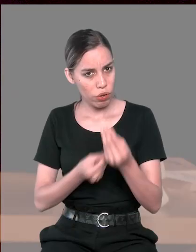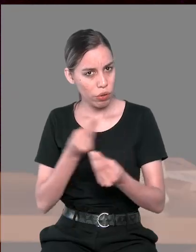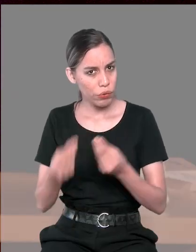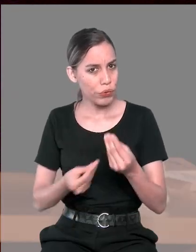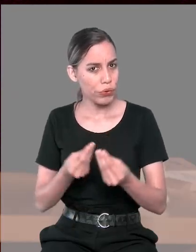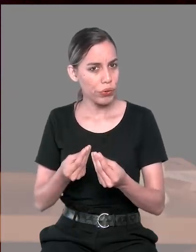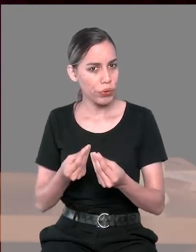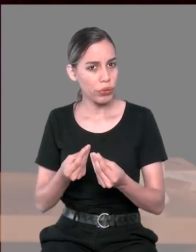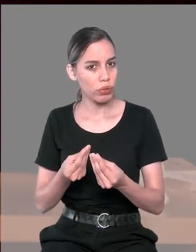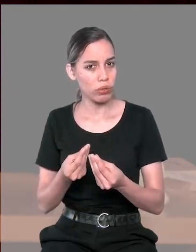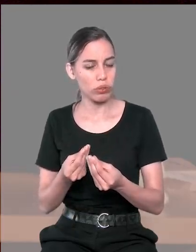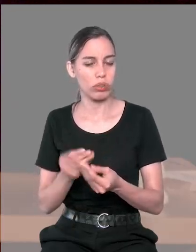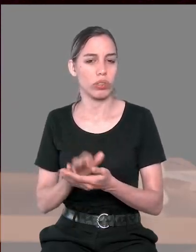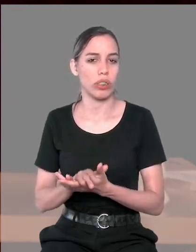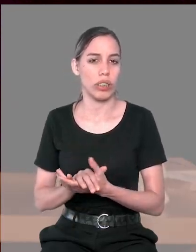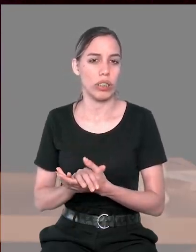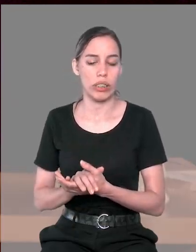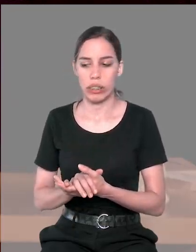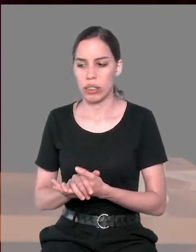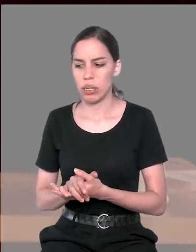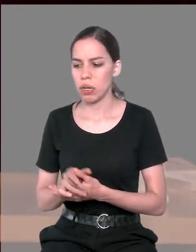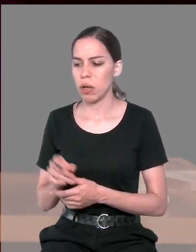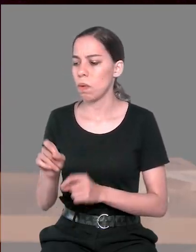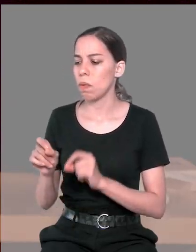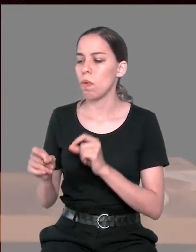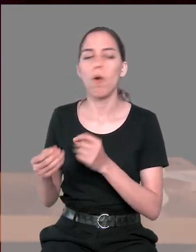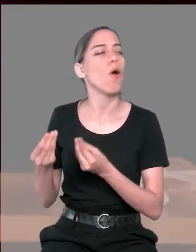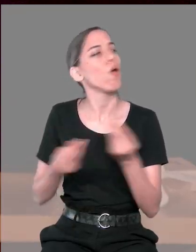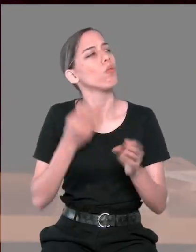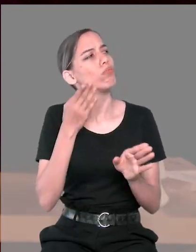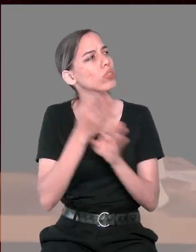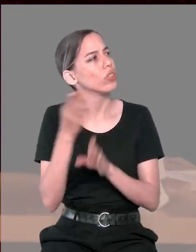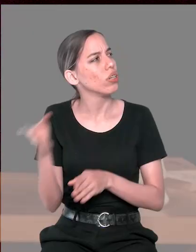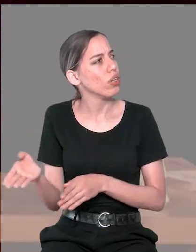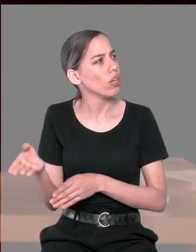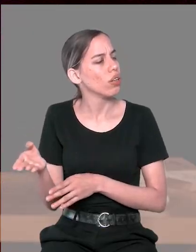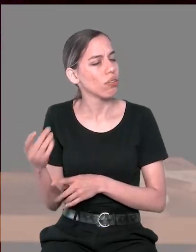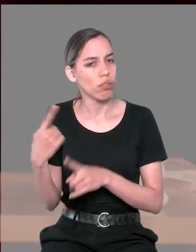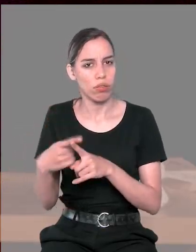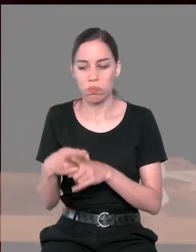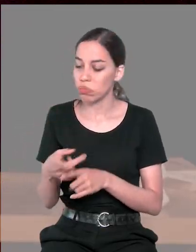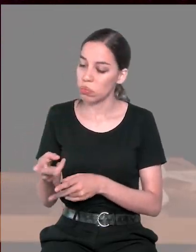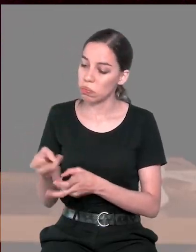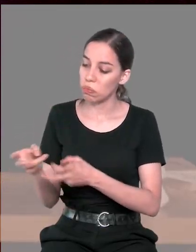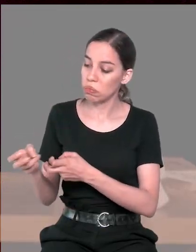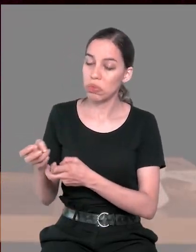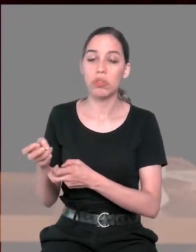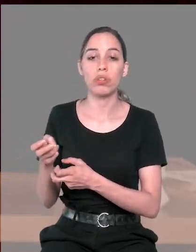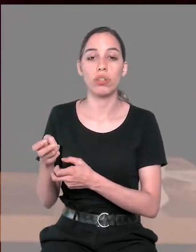aqui? Ele disse, e aquele ali é o melhor deles. Aí ele disse, como é que você descobriu? Eu não precisa olhar muito, a questão é estética,